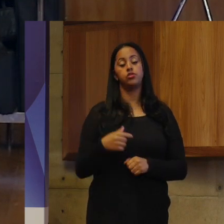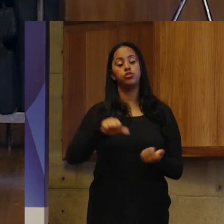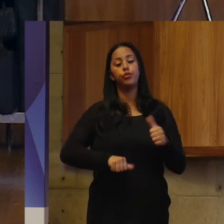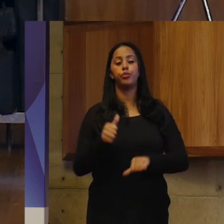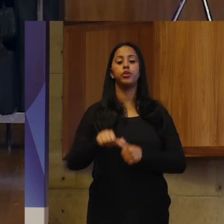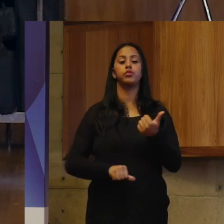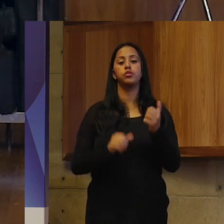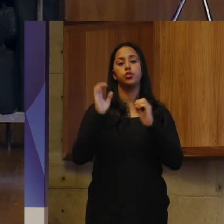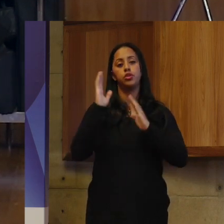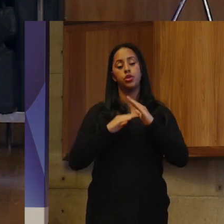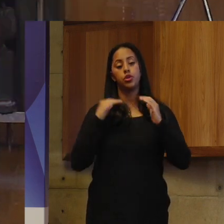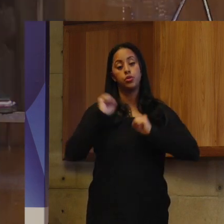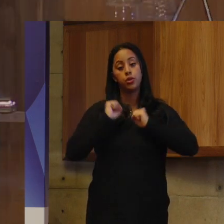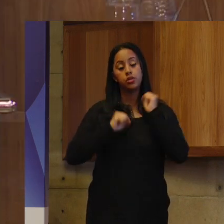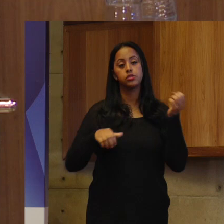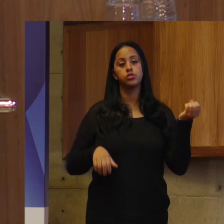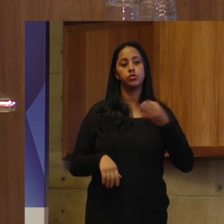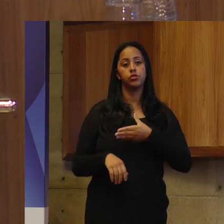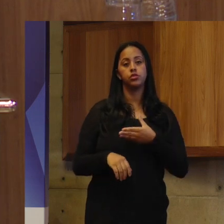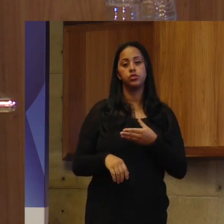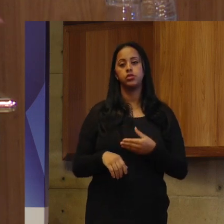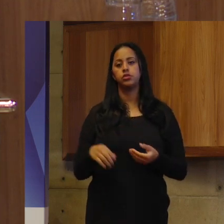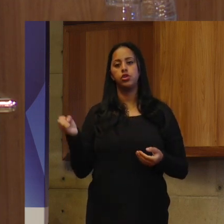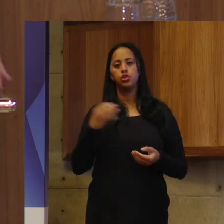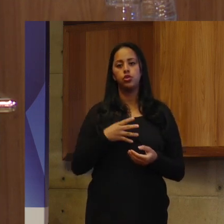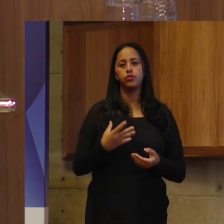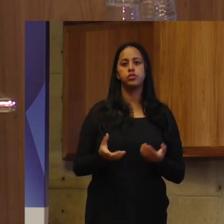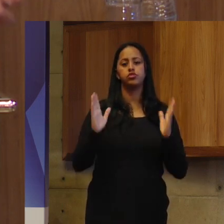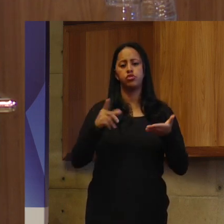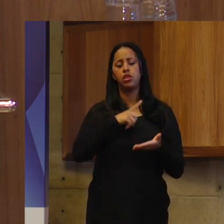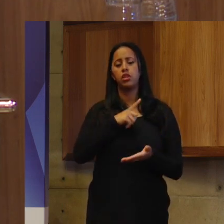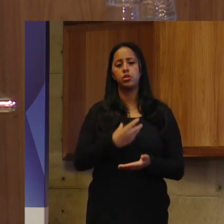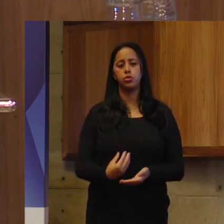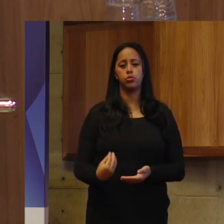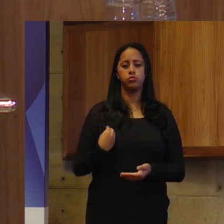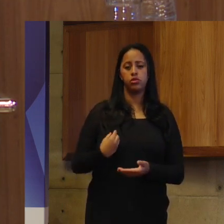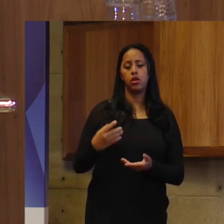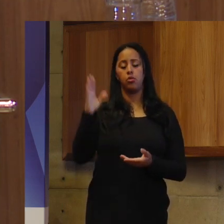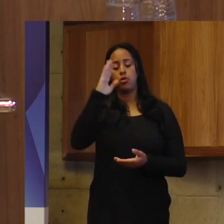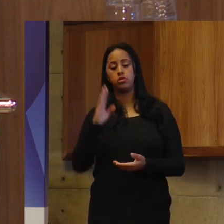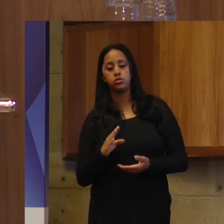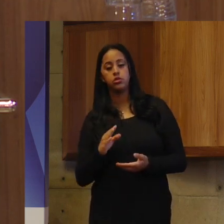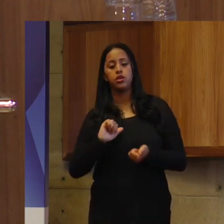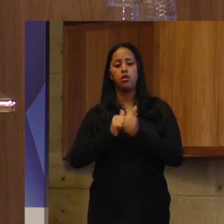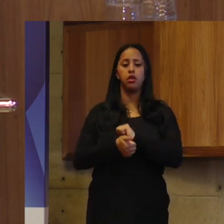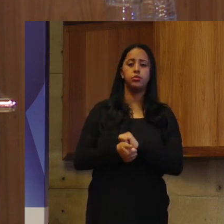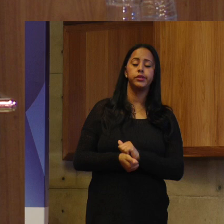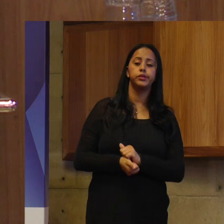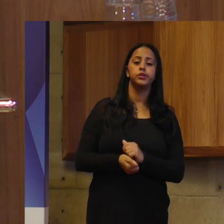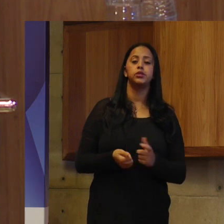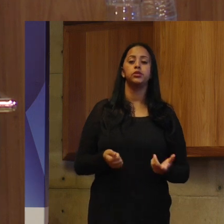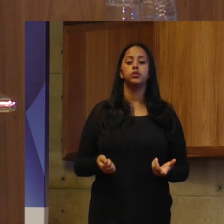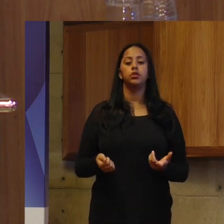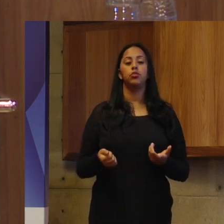em empresas inovadoras, seja inovadoras em relação ao que já existe no Brasil, são as empresas que adaptam o que existe lá